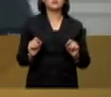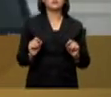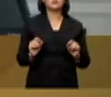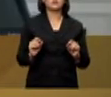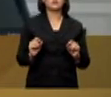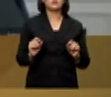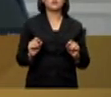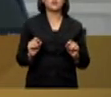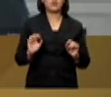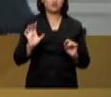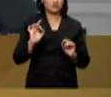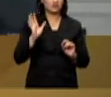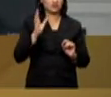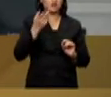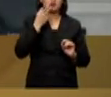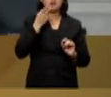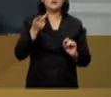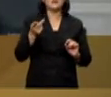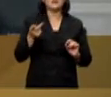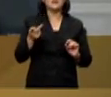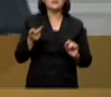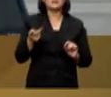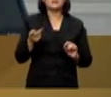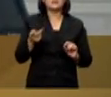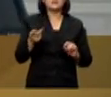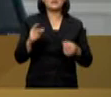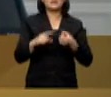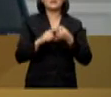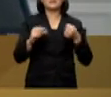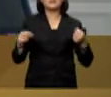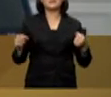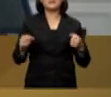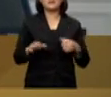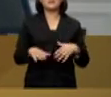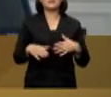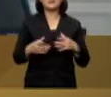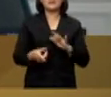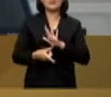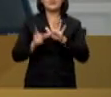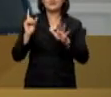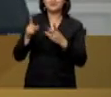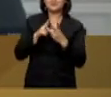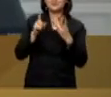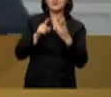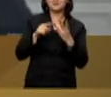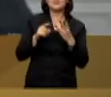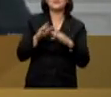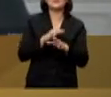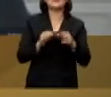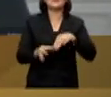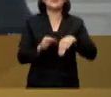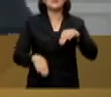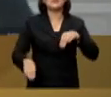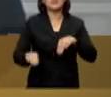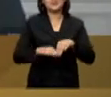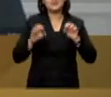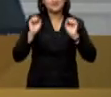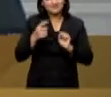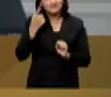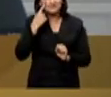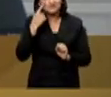da fundamentação, porque como é uma terceira posição, é para que os colegas possam acompanhar exatamente